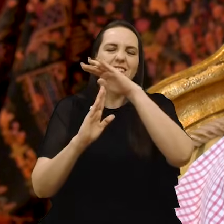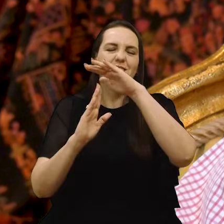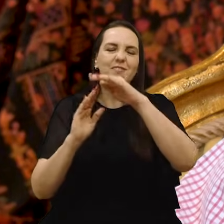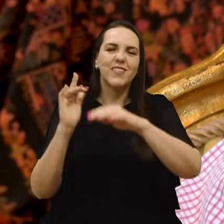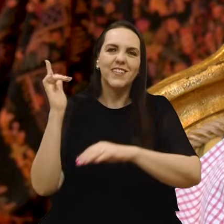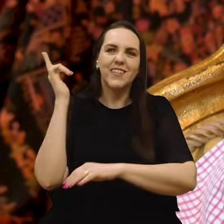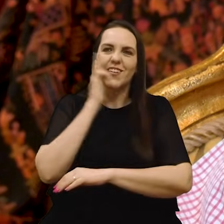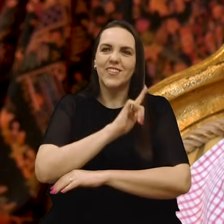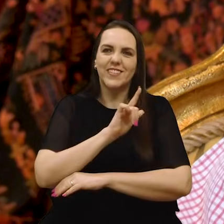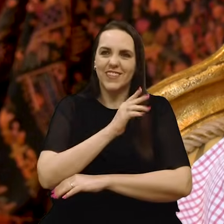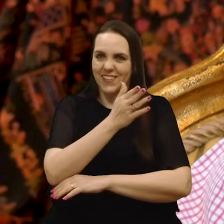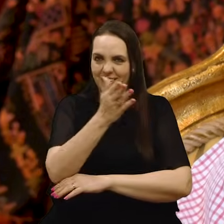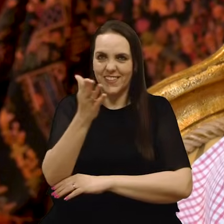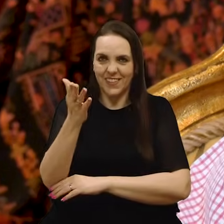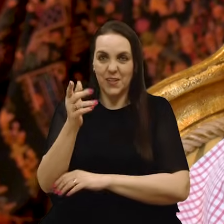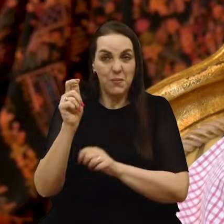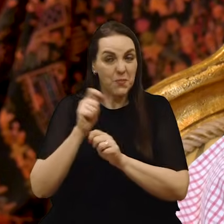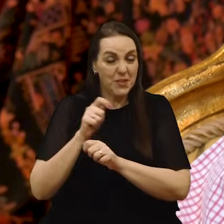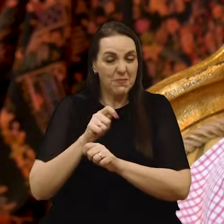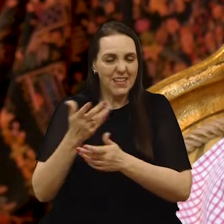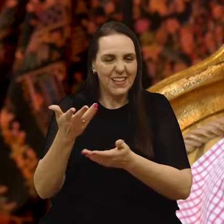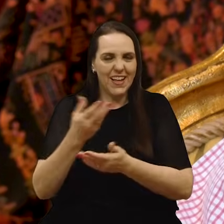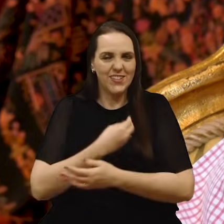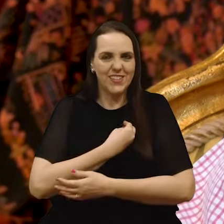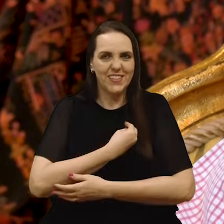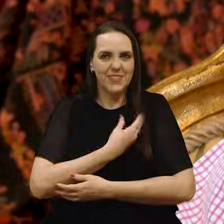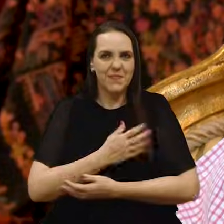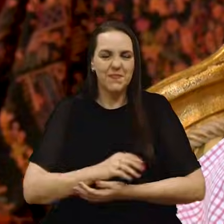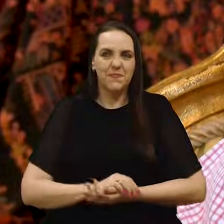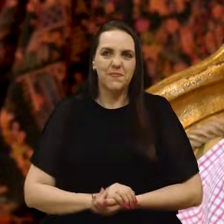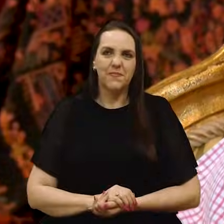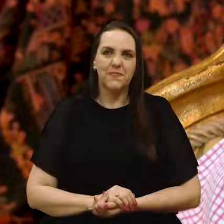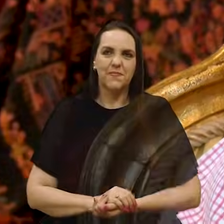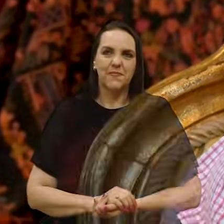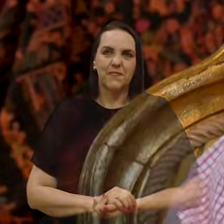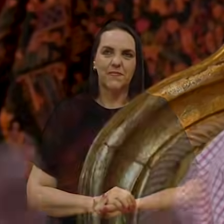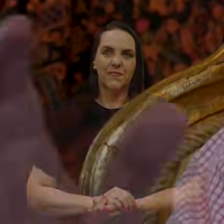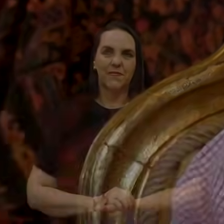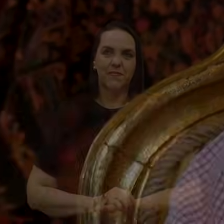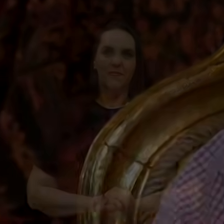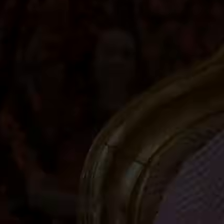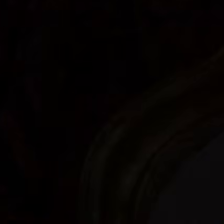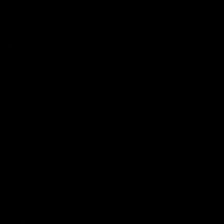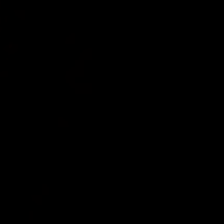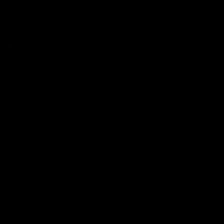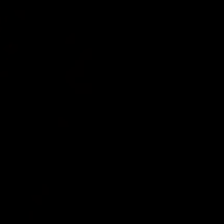o sucesso máximo que vocês estão esperando que possa existir.